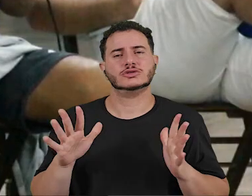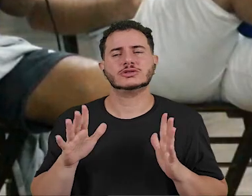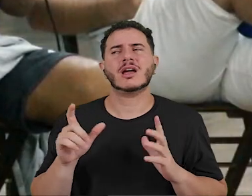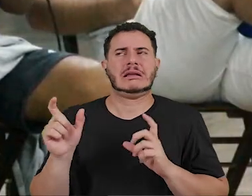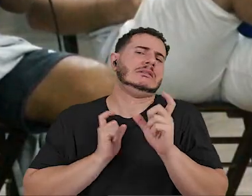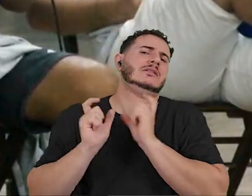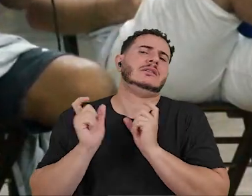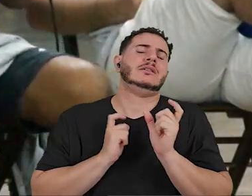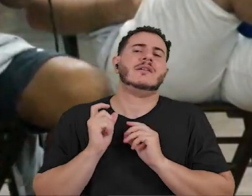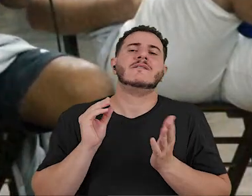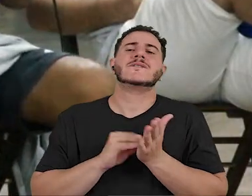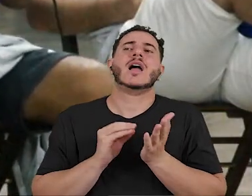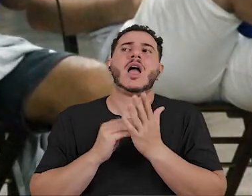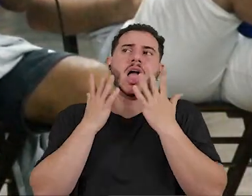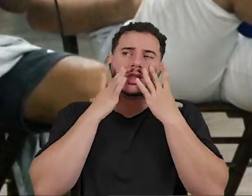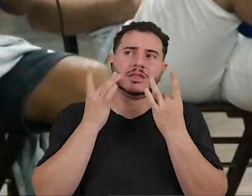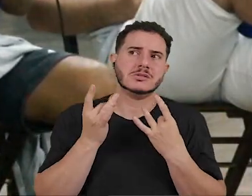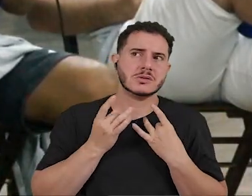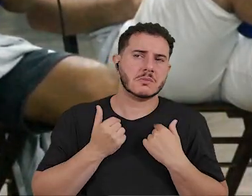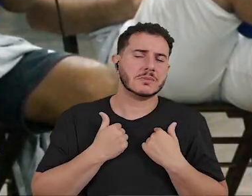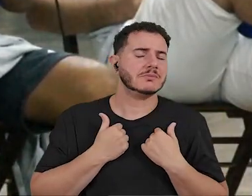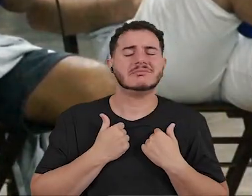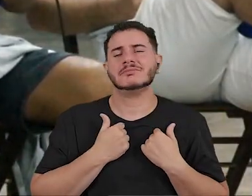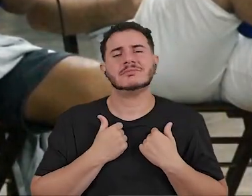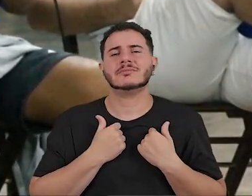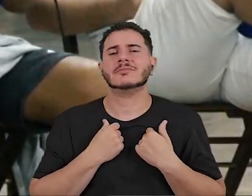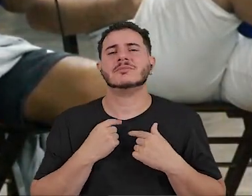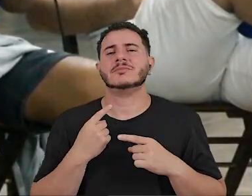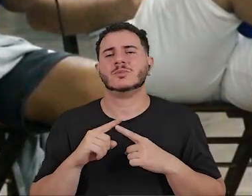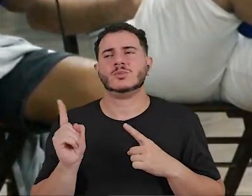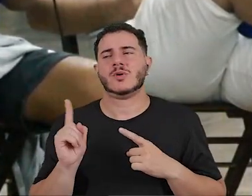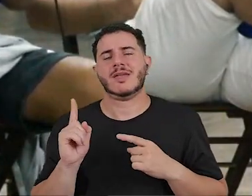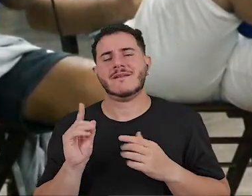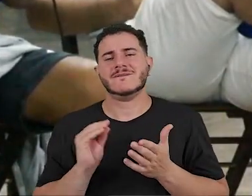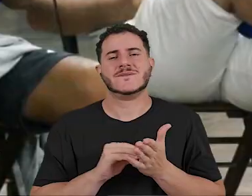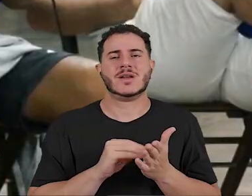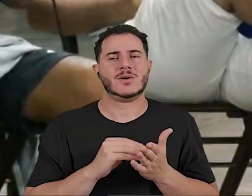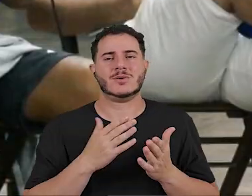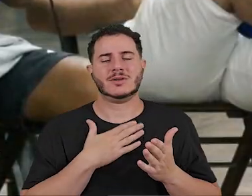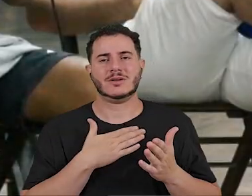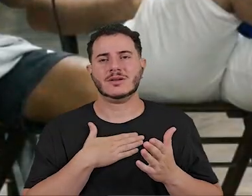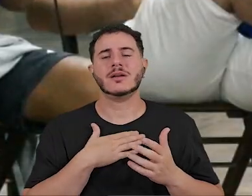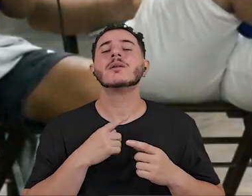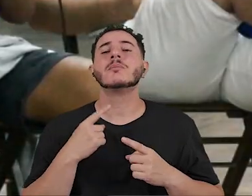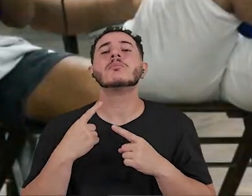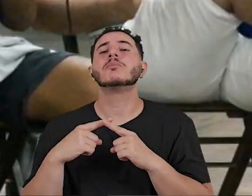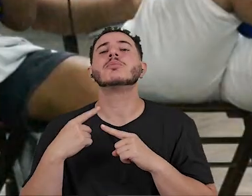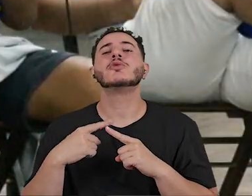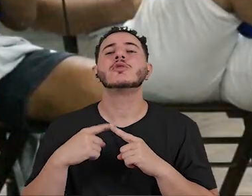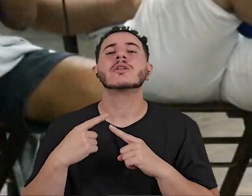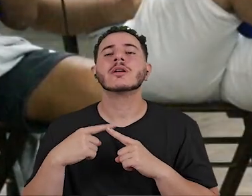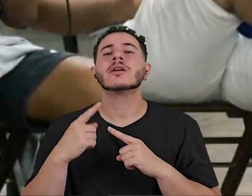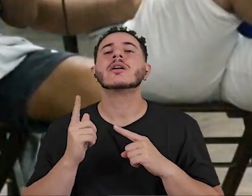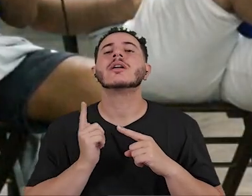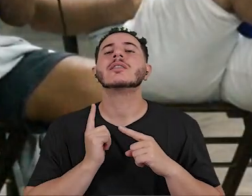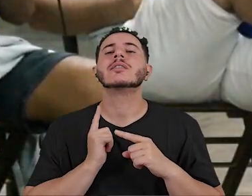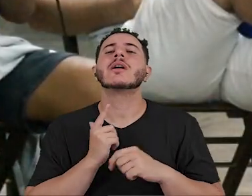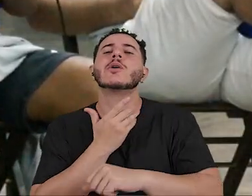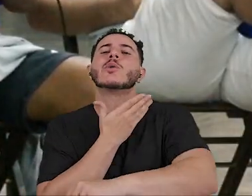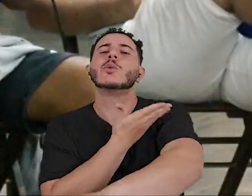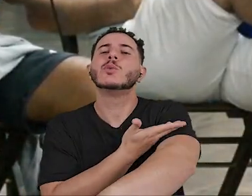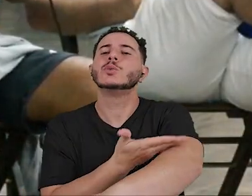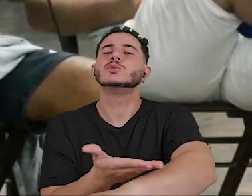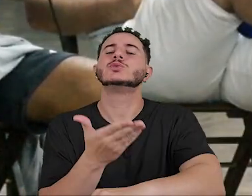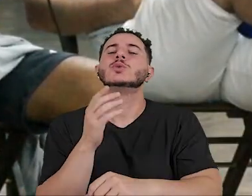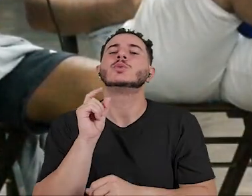disse, não foi por falta de atenção de Maurício, é porque o costume de trabalhar só aqui 20 anos com o Walter, então